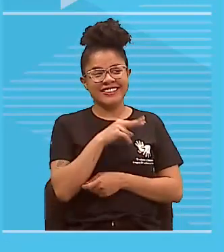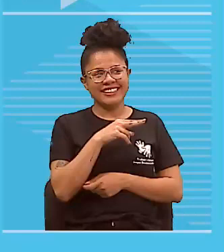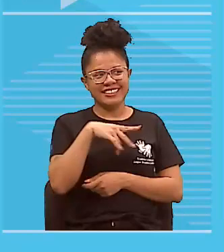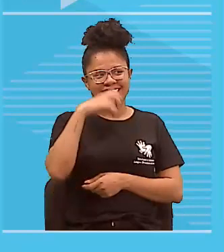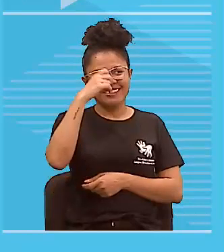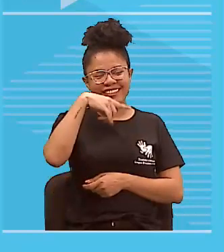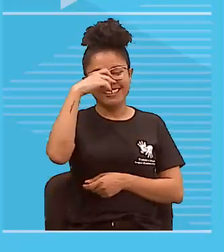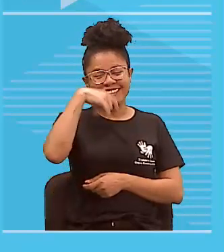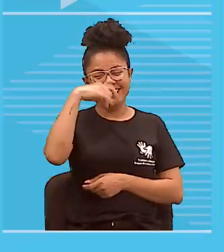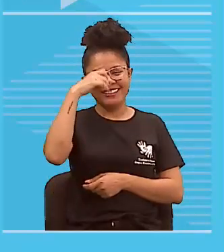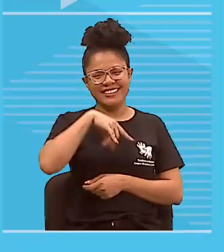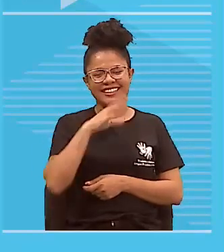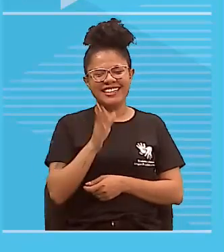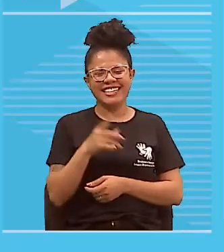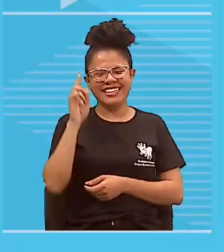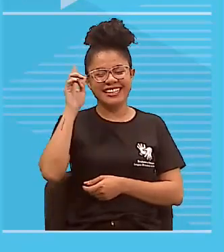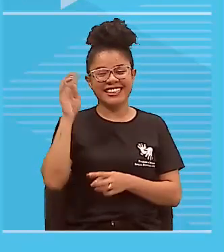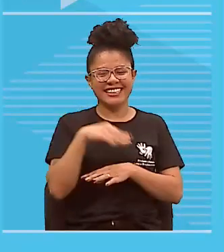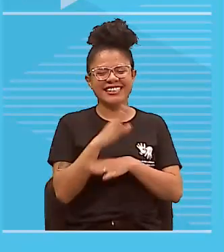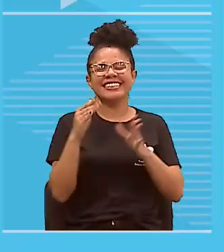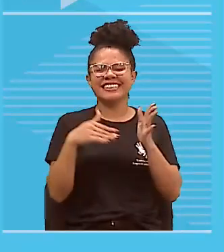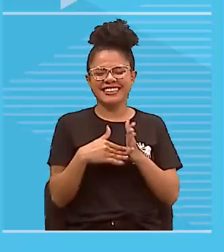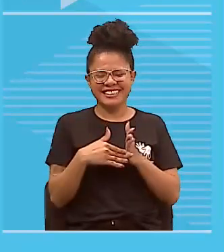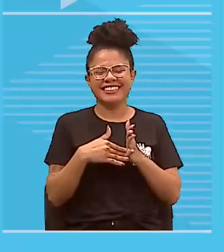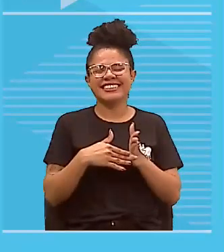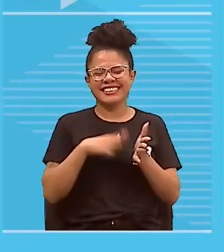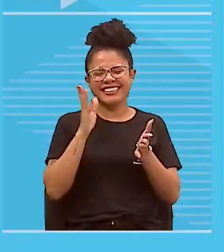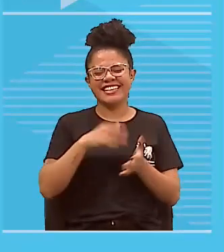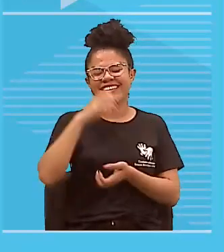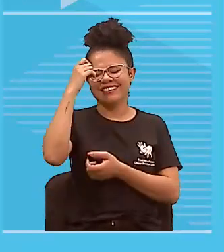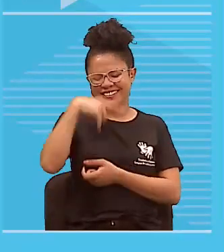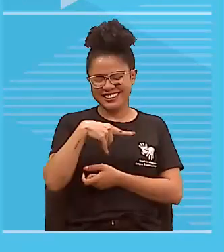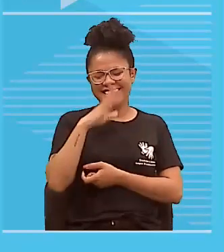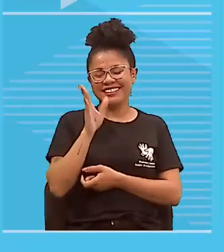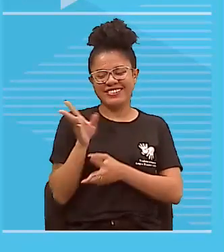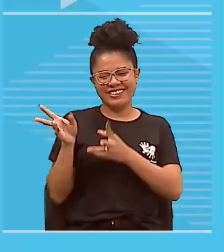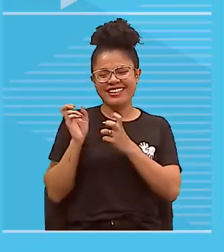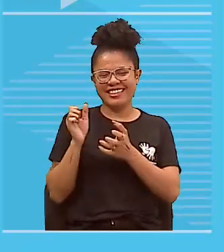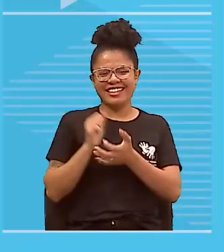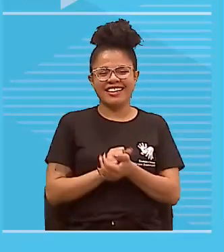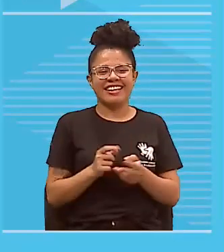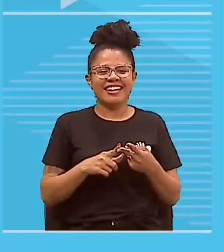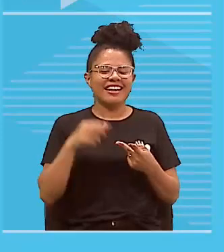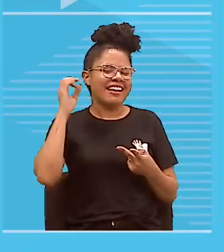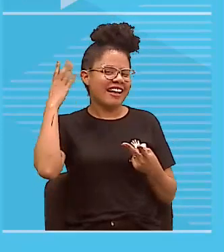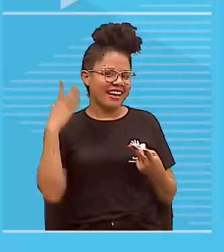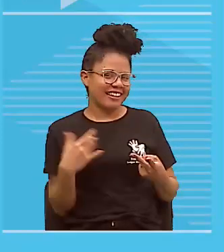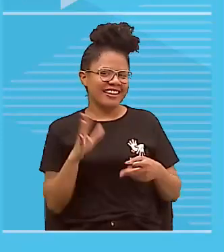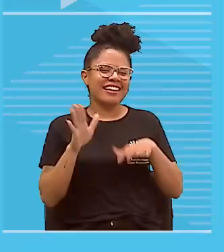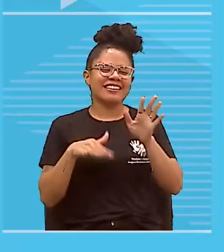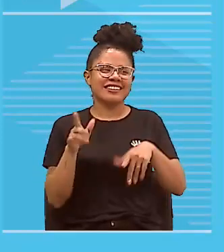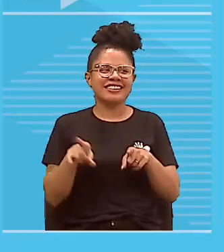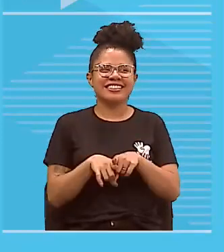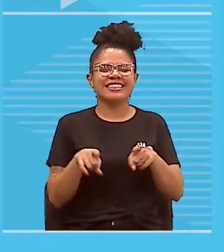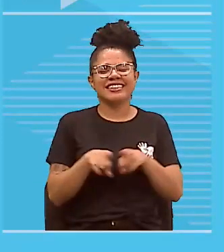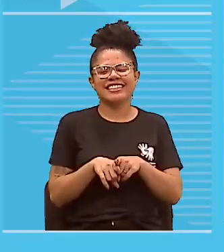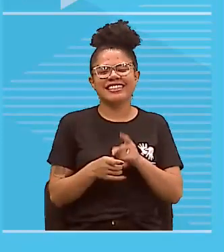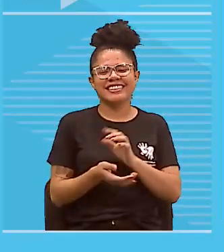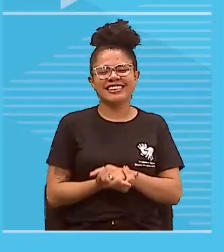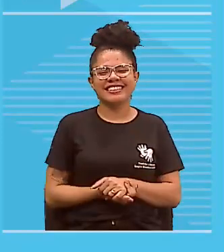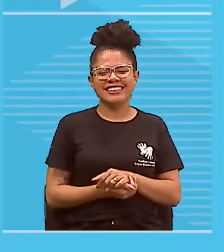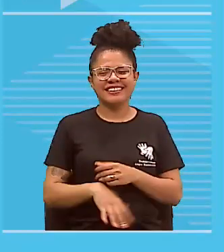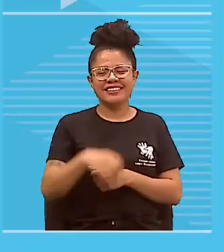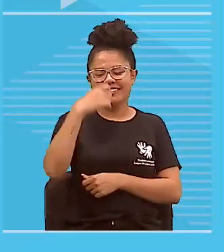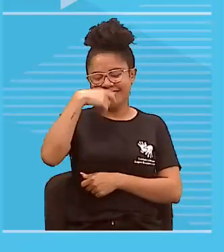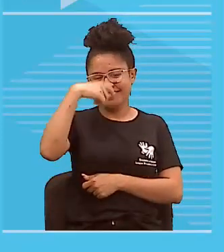já coça. Eu passo o dia desse jeito. A Joyce também já está aqui espirrando, que eu já vi. A Raquel, de vez em quando, aparece aqui fungando